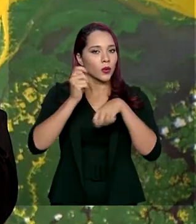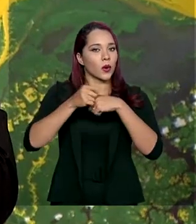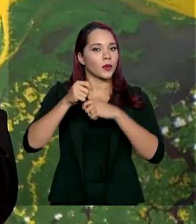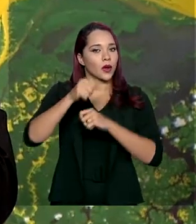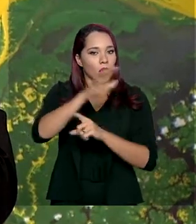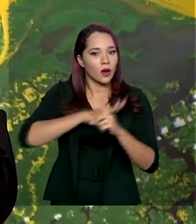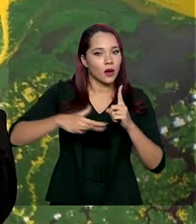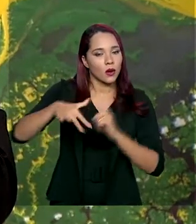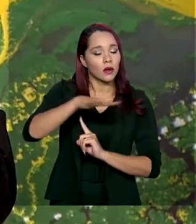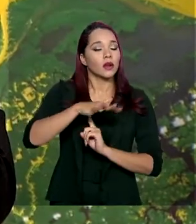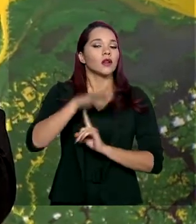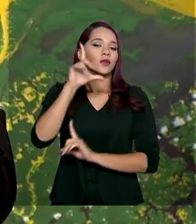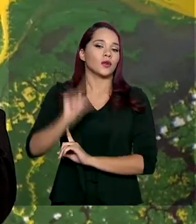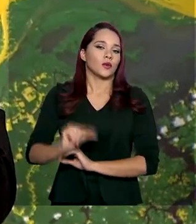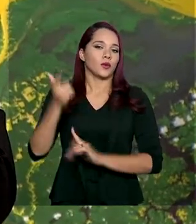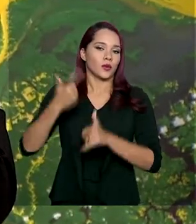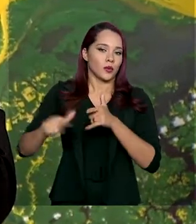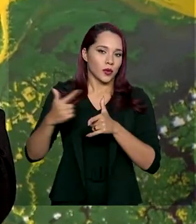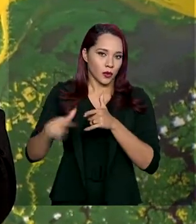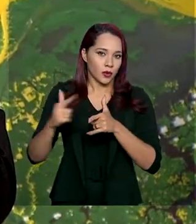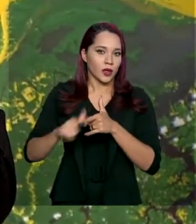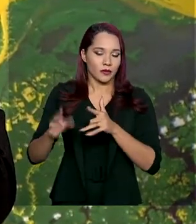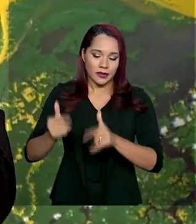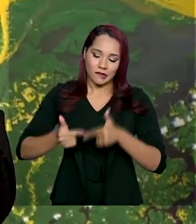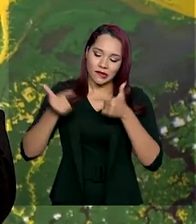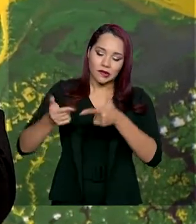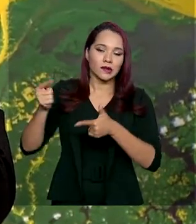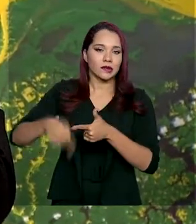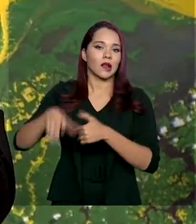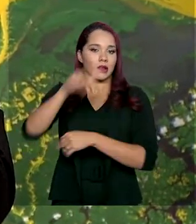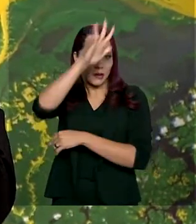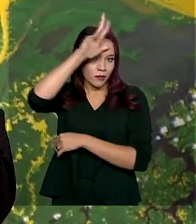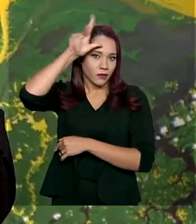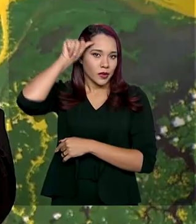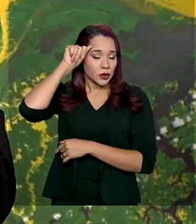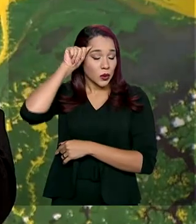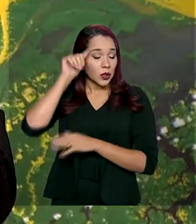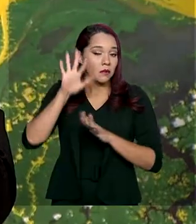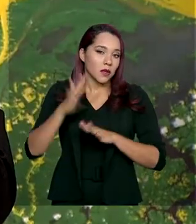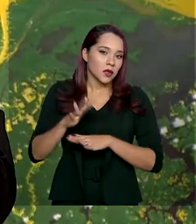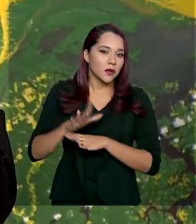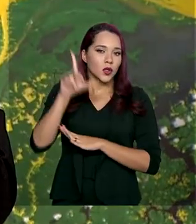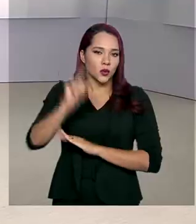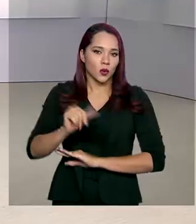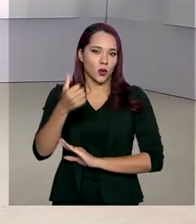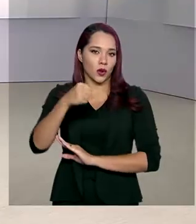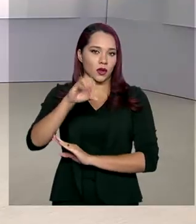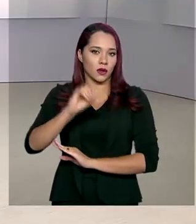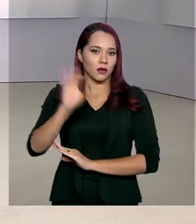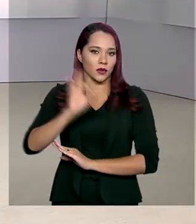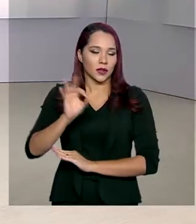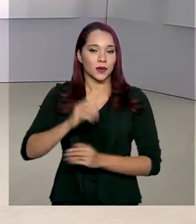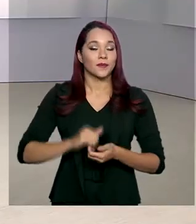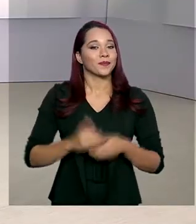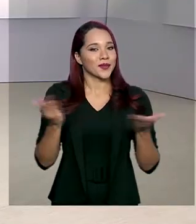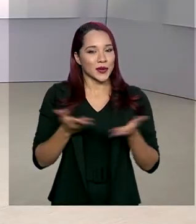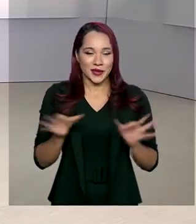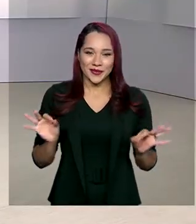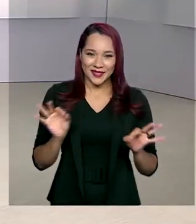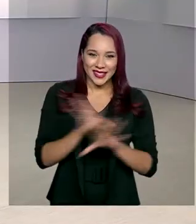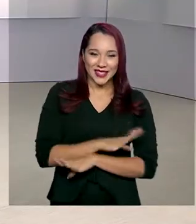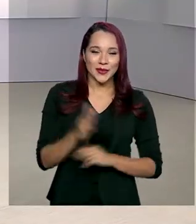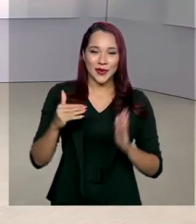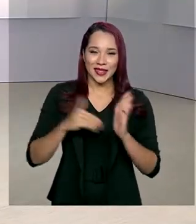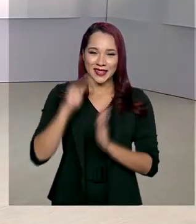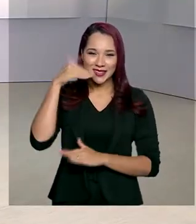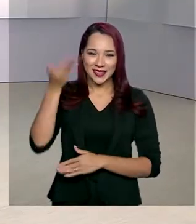nós vamos diminuir os problemas que nós enfrentamos na Amazônia, ouso dizer, em 80%. A gente fica por aqui.